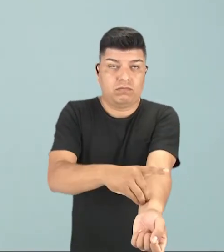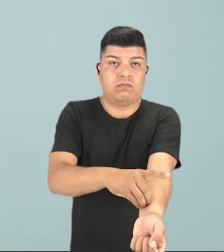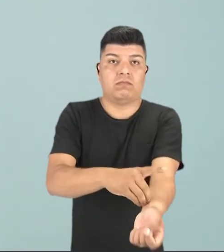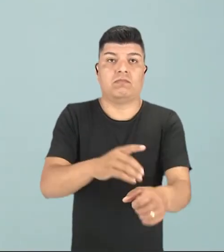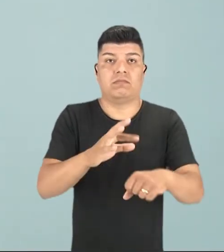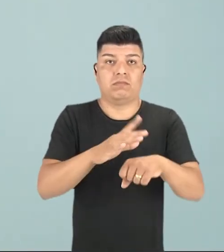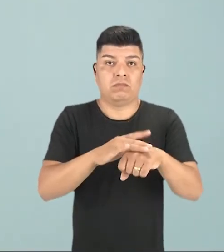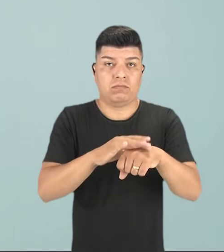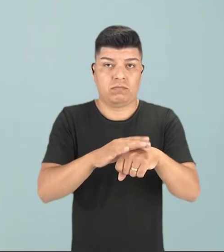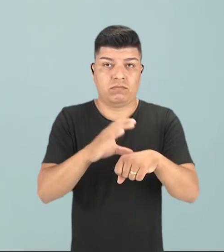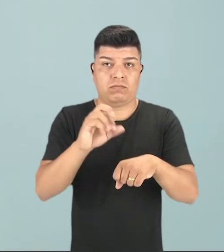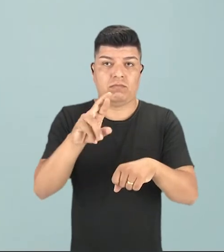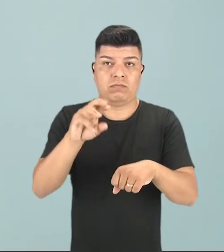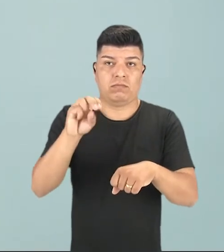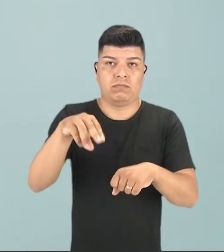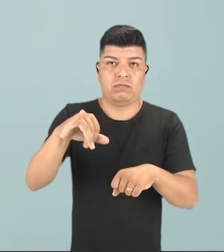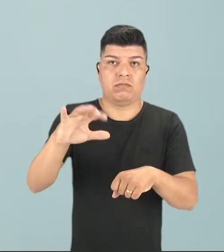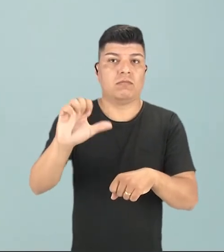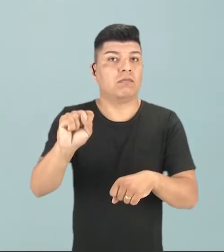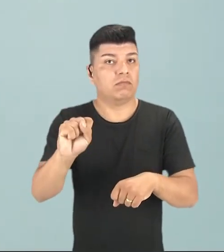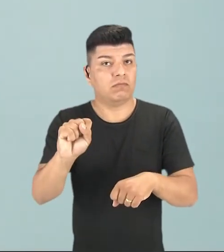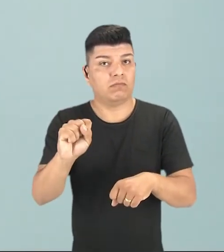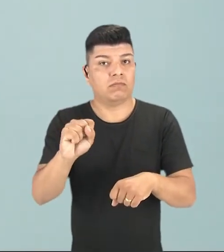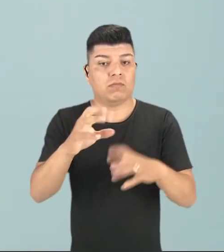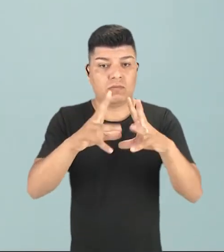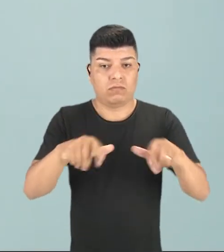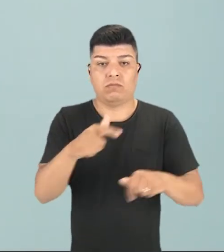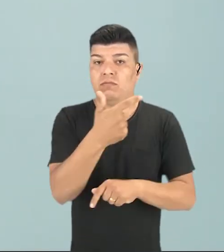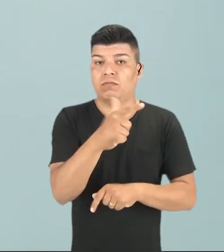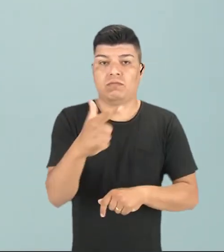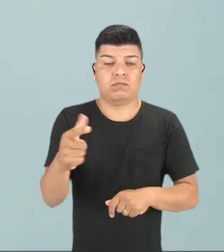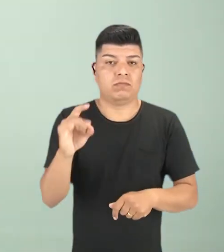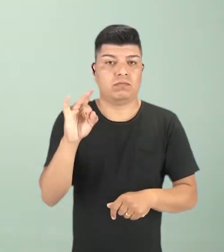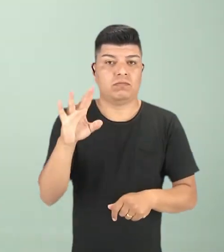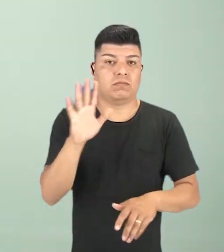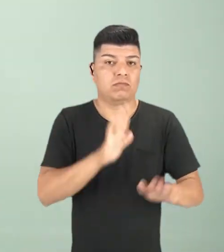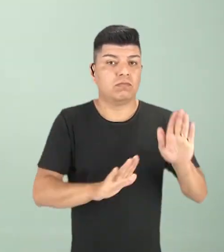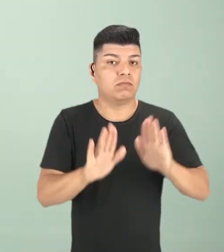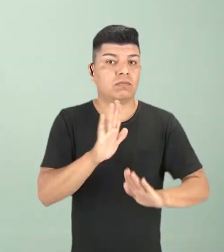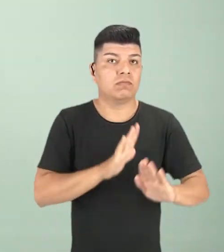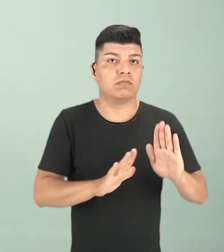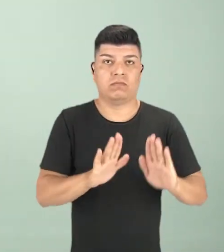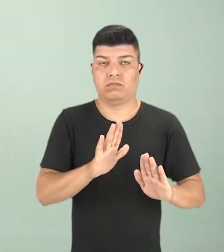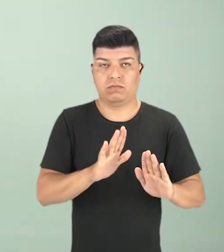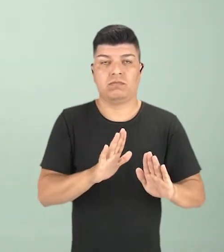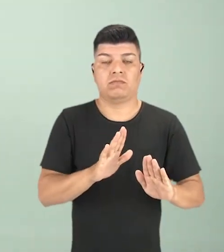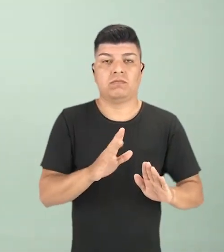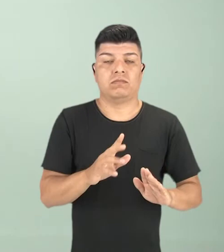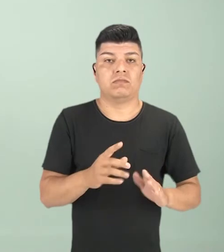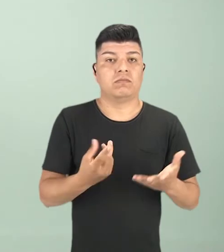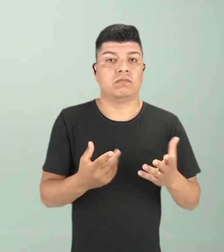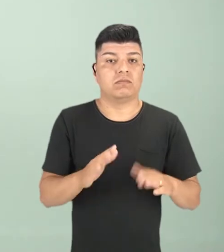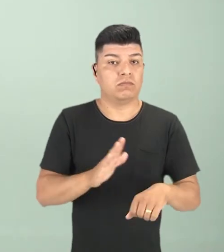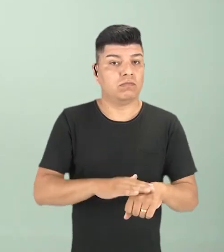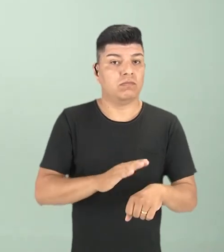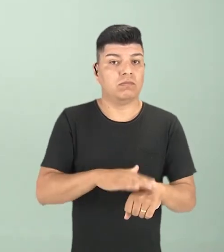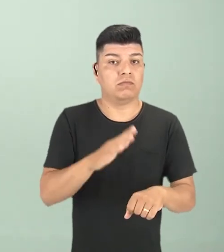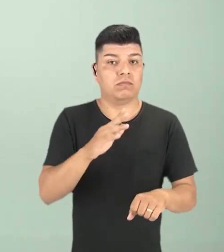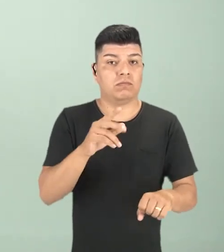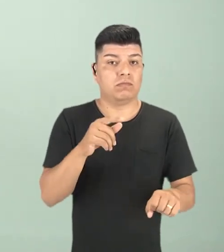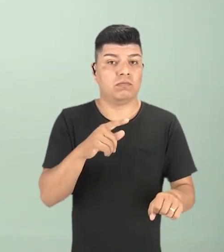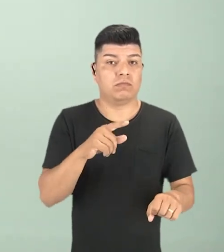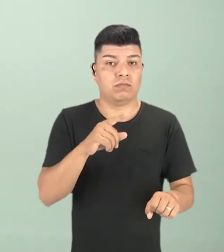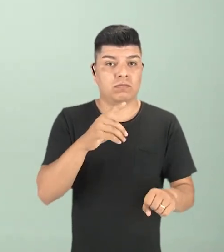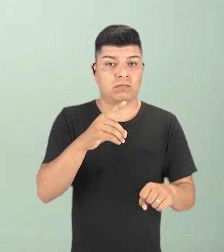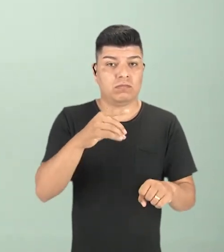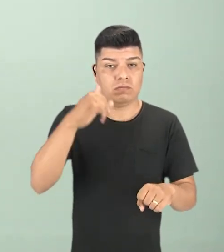doenças crônicas. Depois que você adquire, não tem mais cura, apenas tratamento. E uma das formas mais eficientes de prevenir